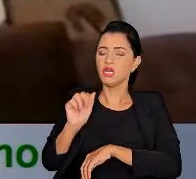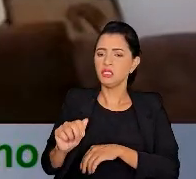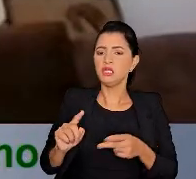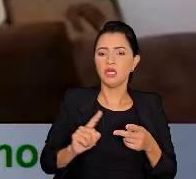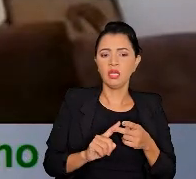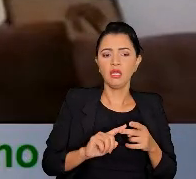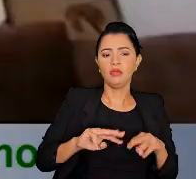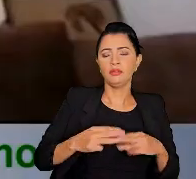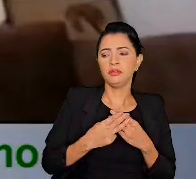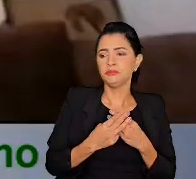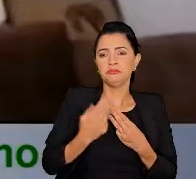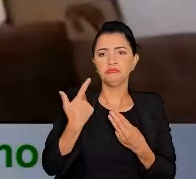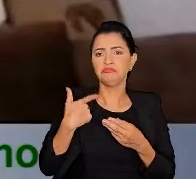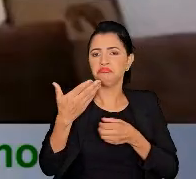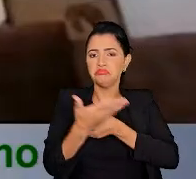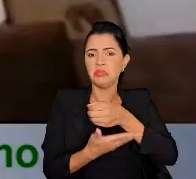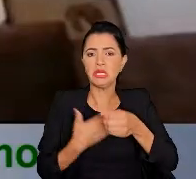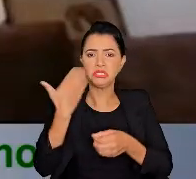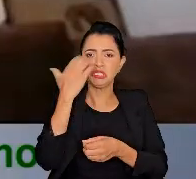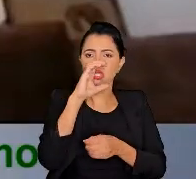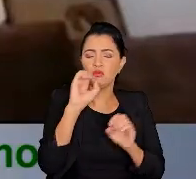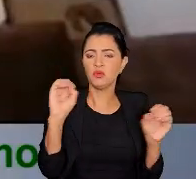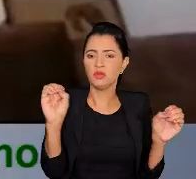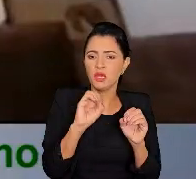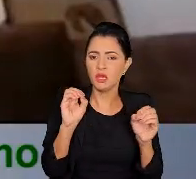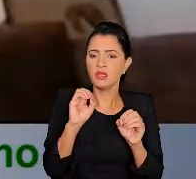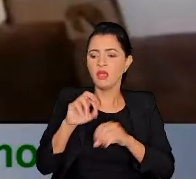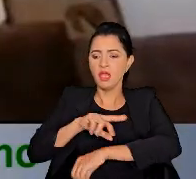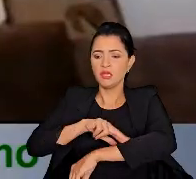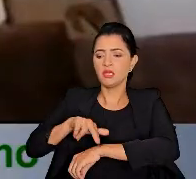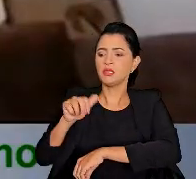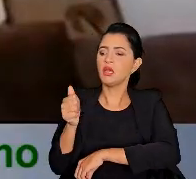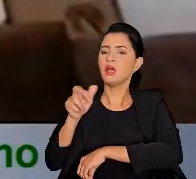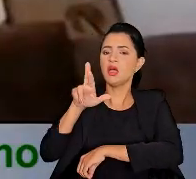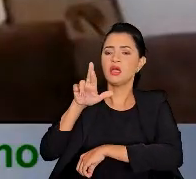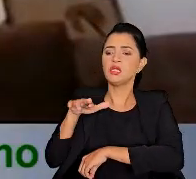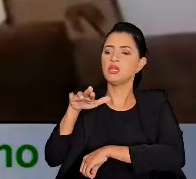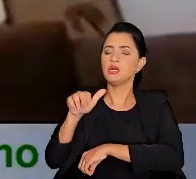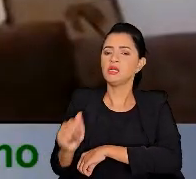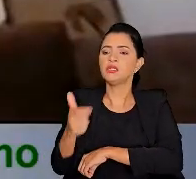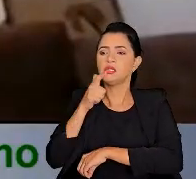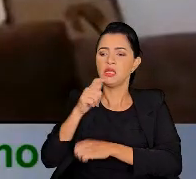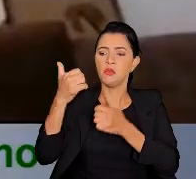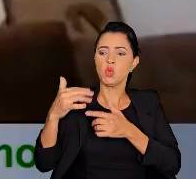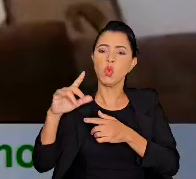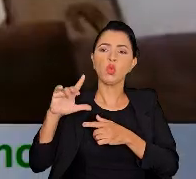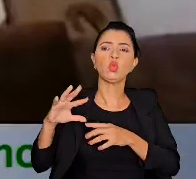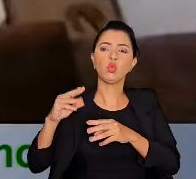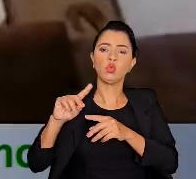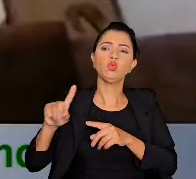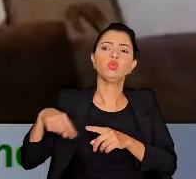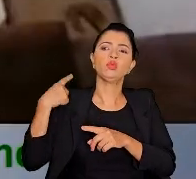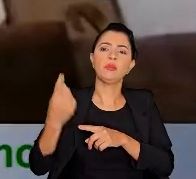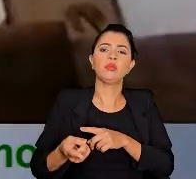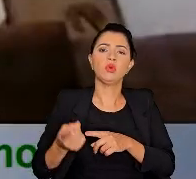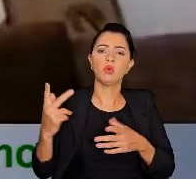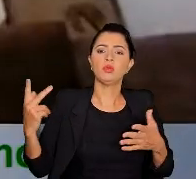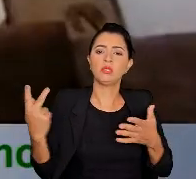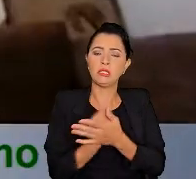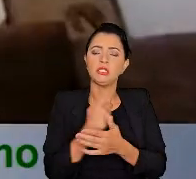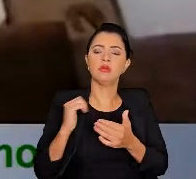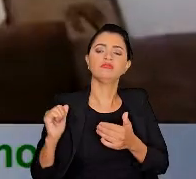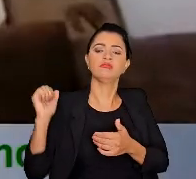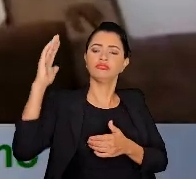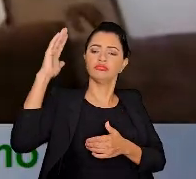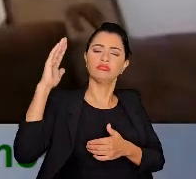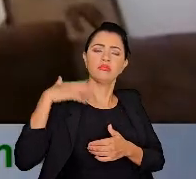e essa raça superior, que seria a ariana, justificou tudo aquilo que veio depois. Todo aquele ideal de